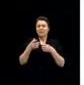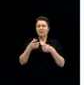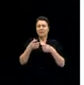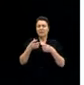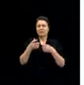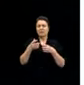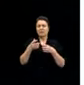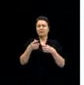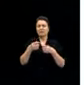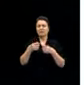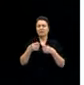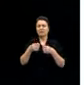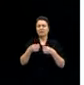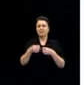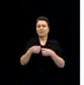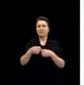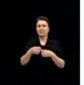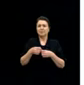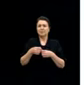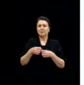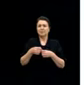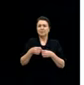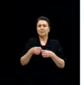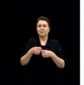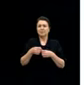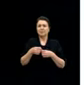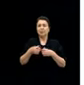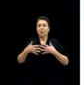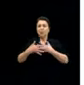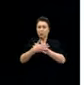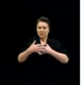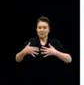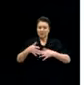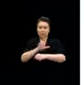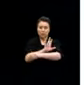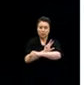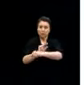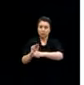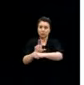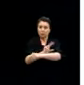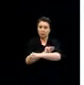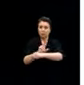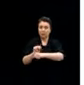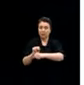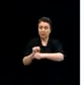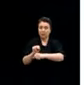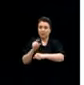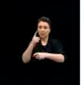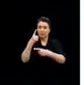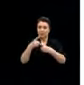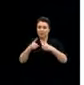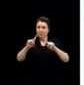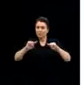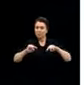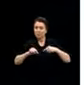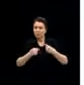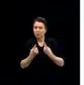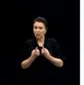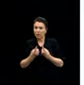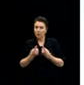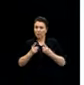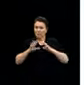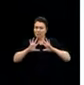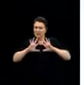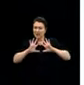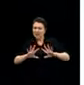glândula. B, tecido muscular, uma vez que ela provoca a paralisia das